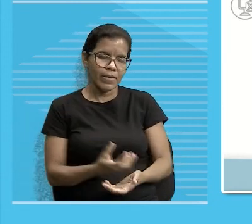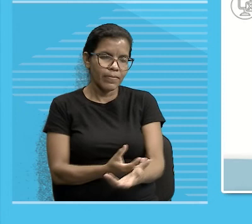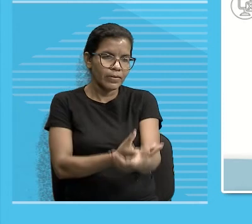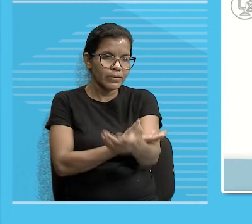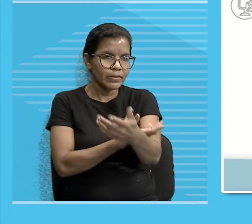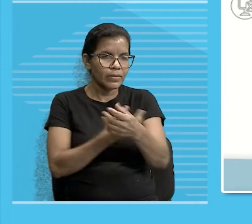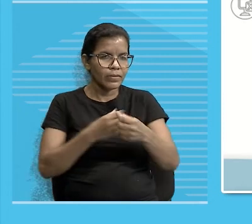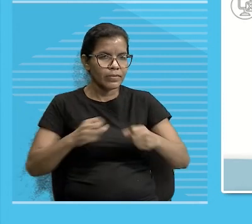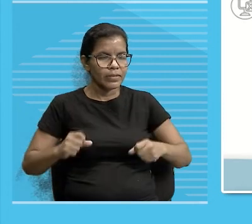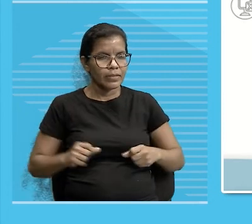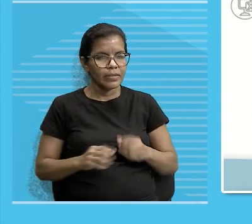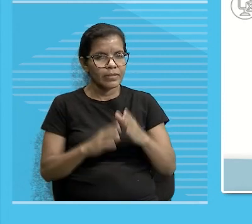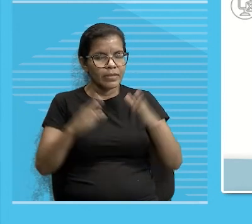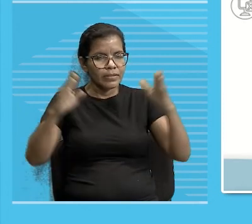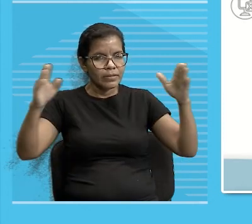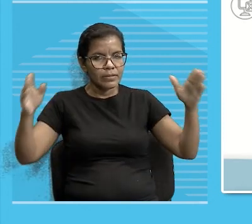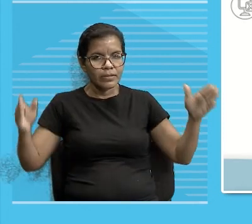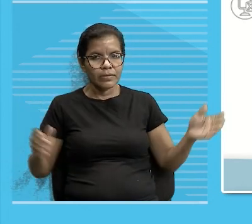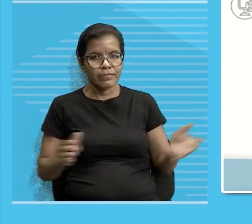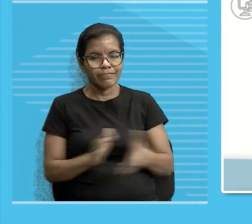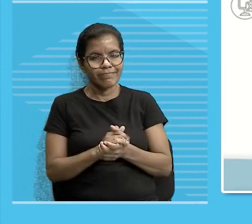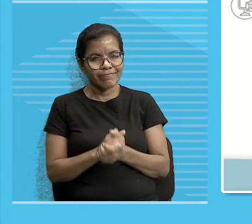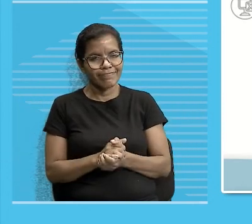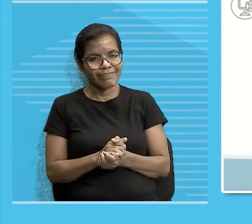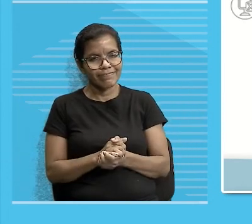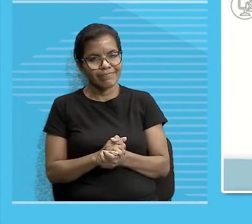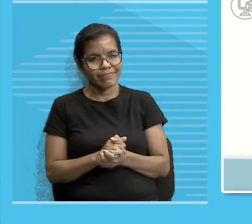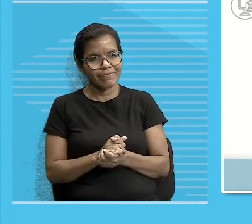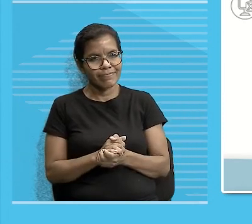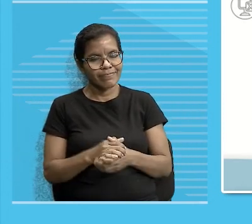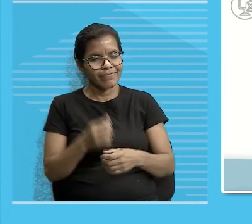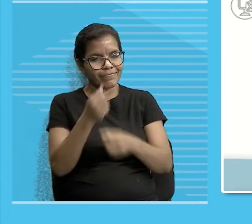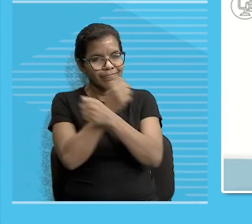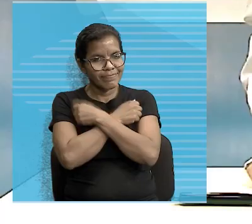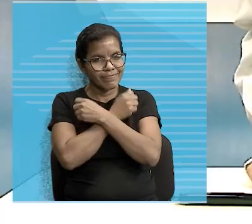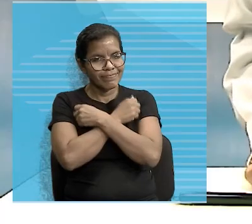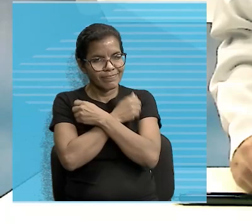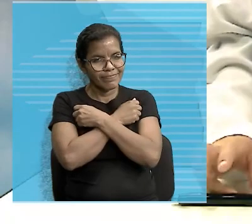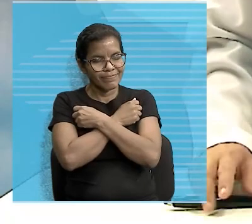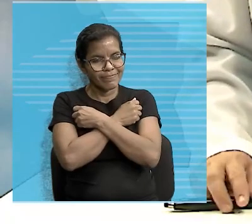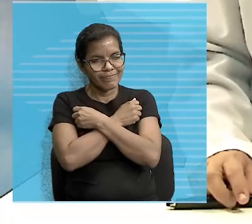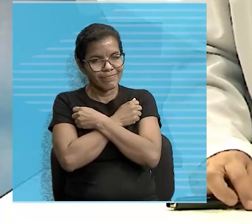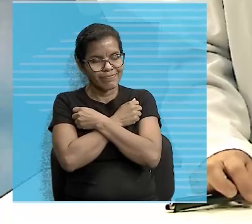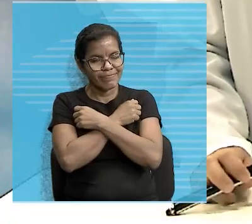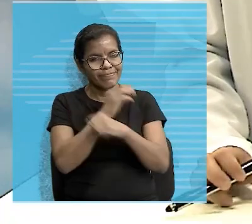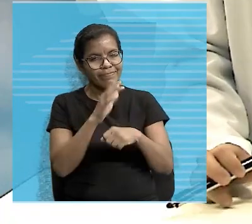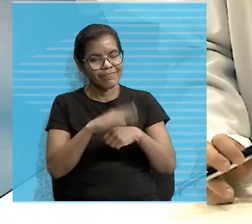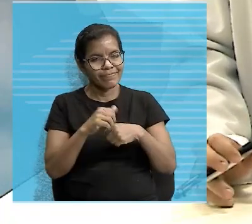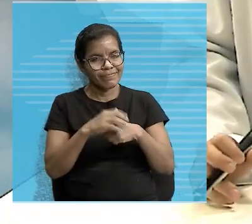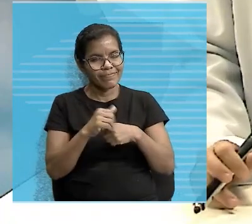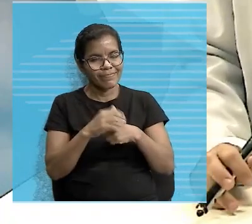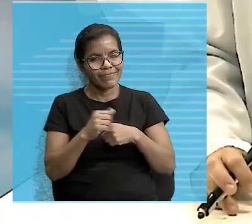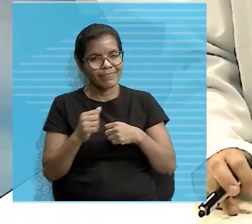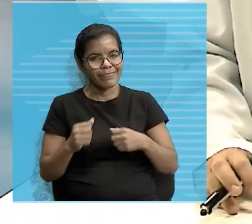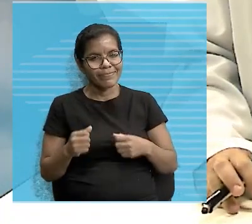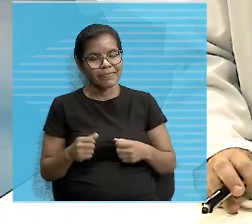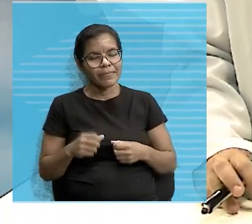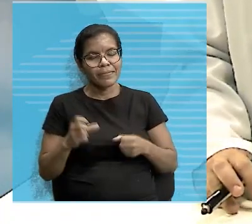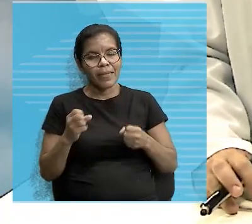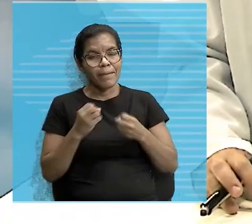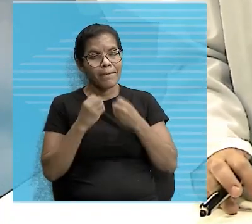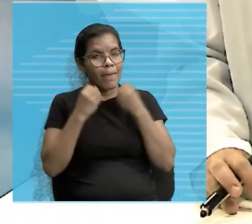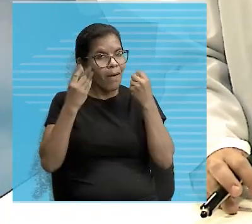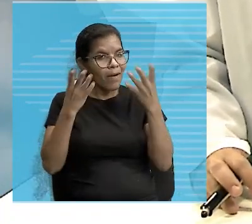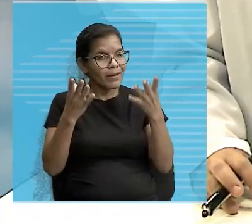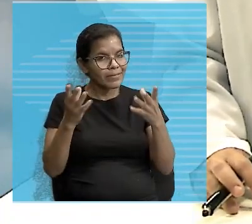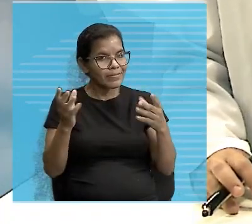algumas até exageram demais. Galera esperta, eu vou deixar aqui um abraço carinhoso para vocês, tá bom? Desejando aí um ótimo final